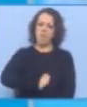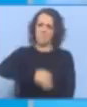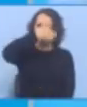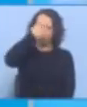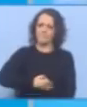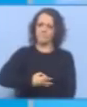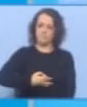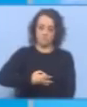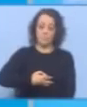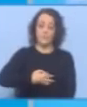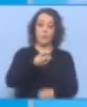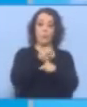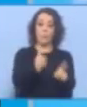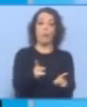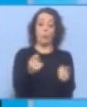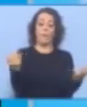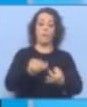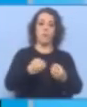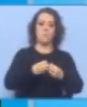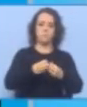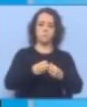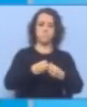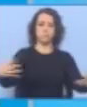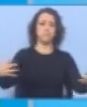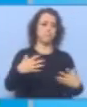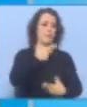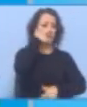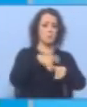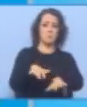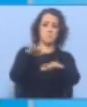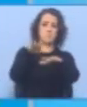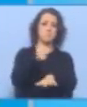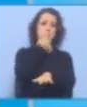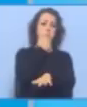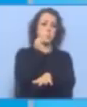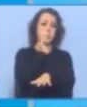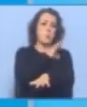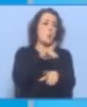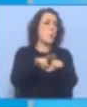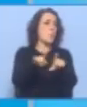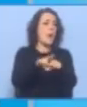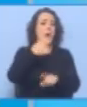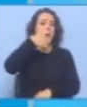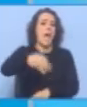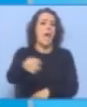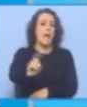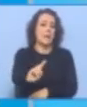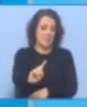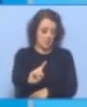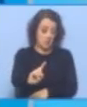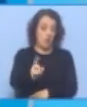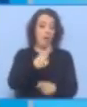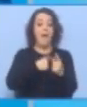isto num contexto em que há, de facto, uma grande descrença em relação à política. E alguns processos judiciais têm a ver, precisamente,